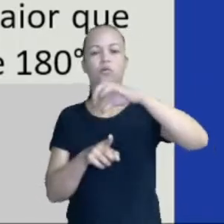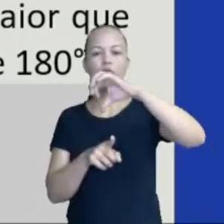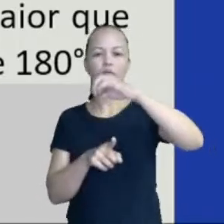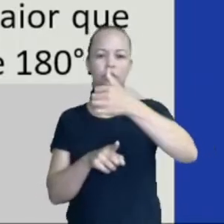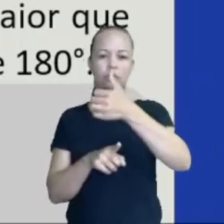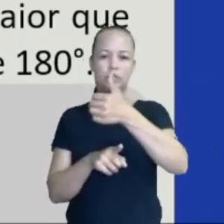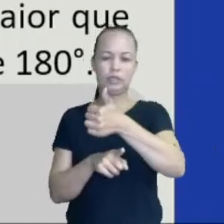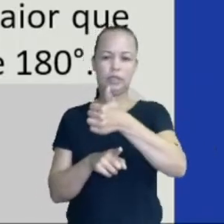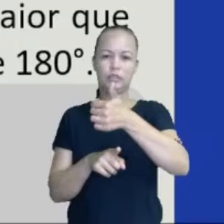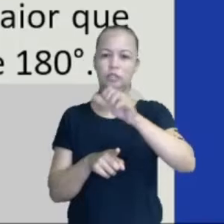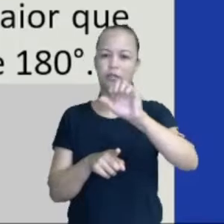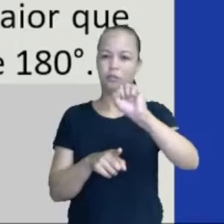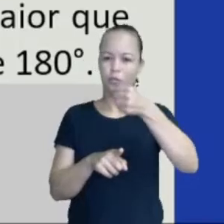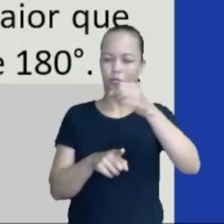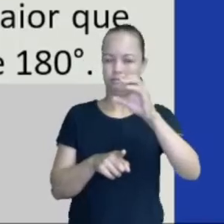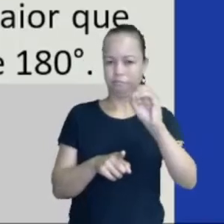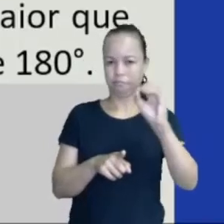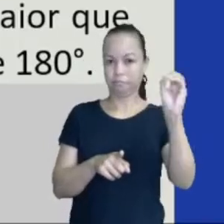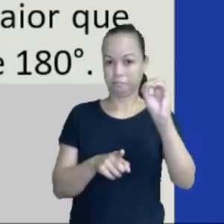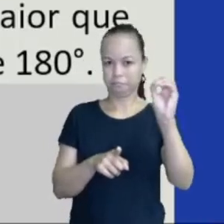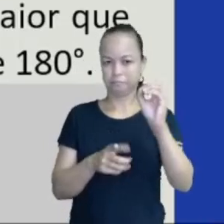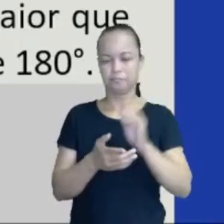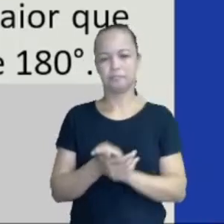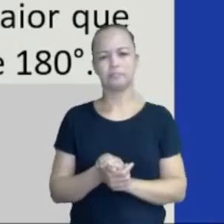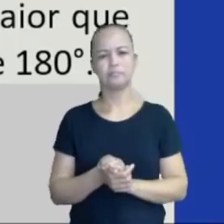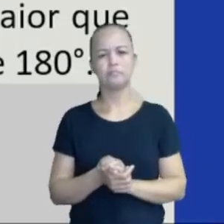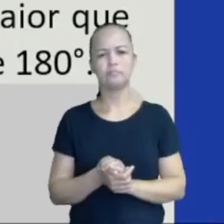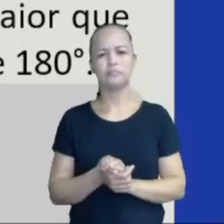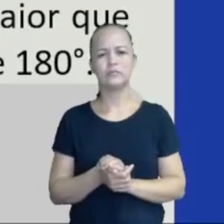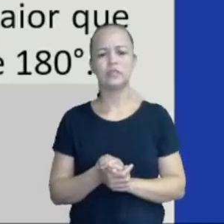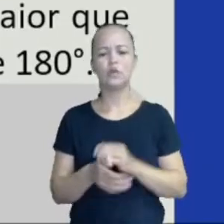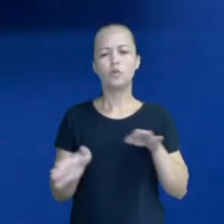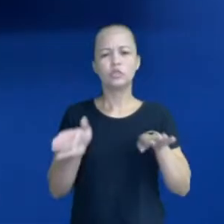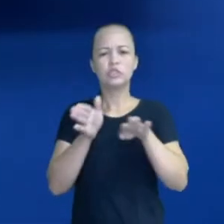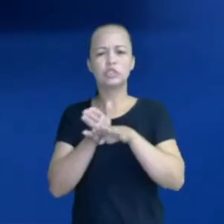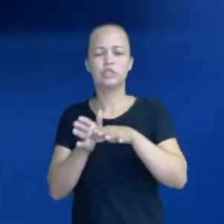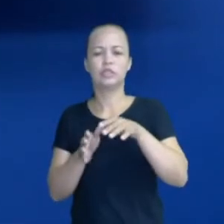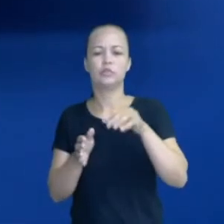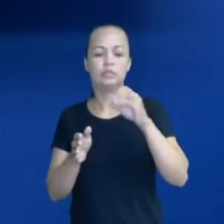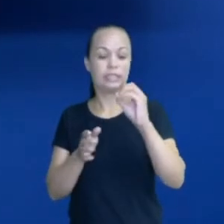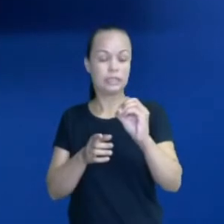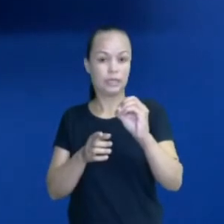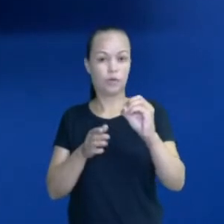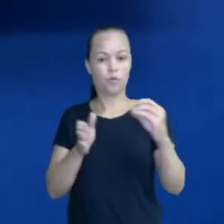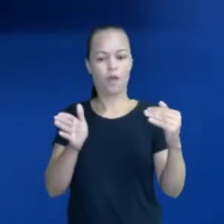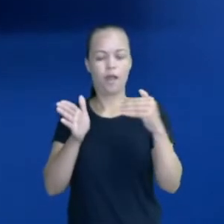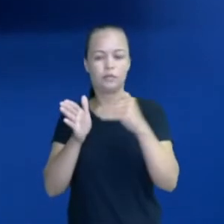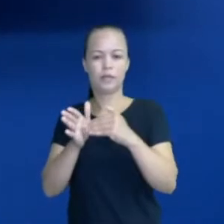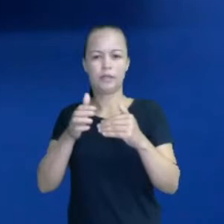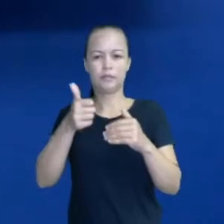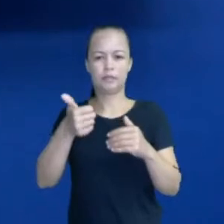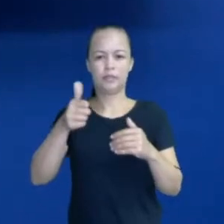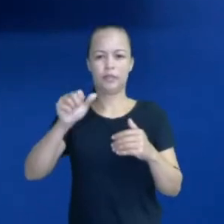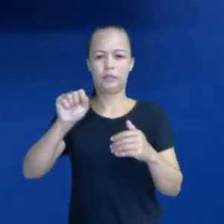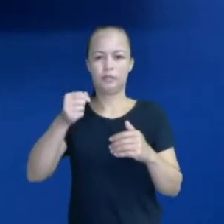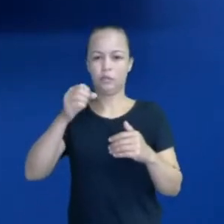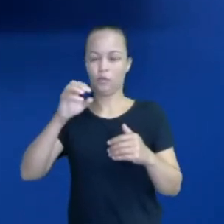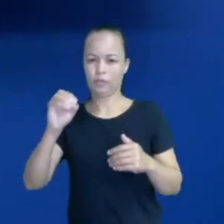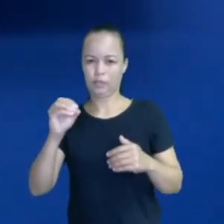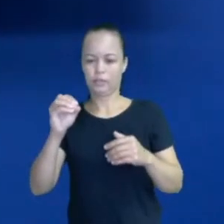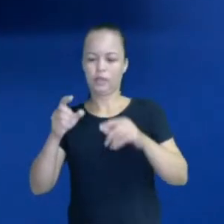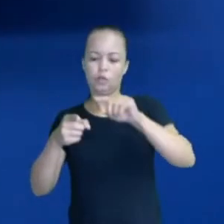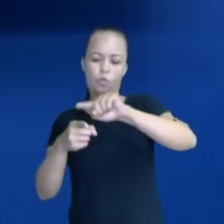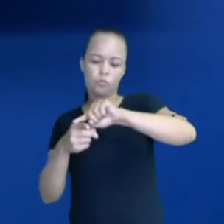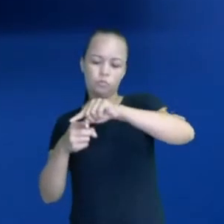Sim, tá? Por quê? Quando eu chego lá no 180, de 0 a 180, eu tenho lá o ângulo de meia